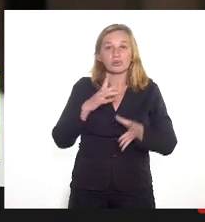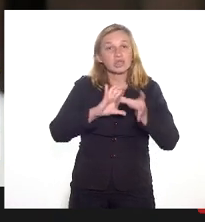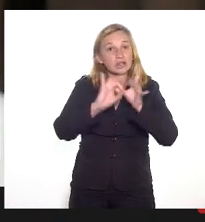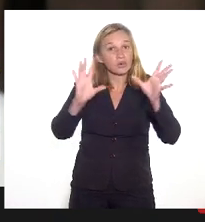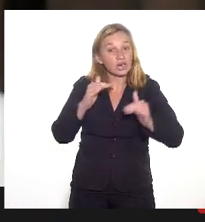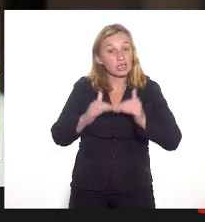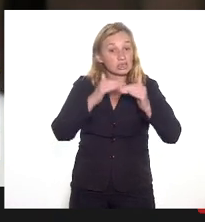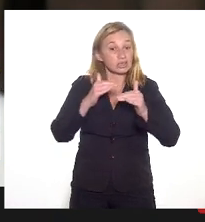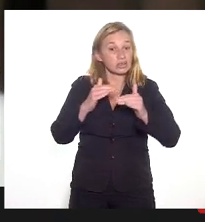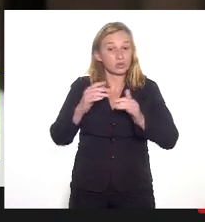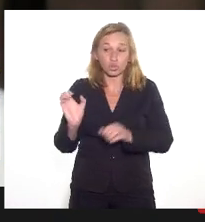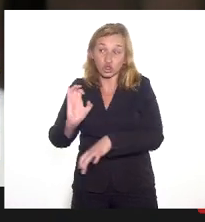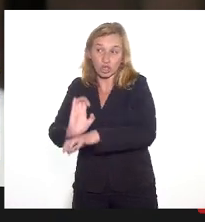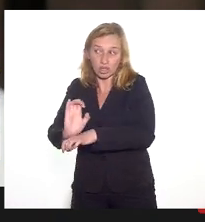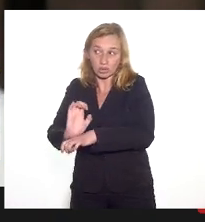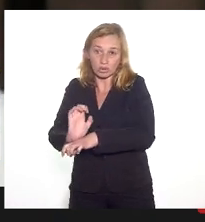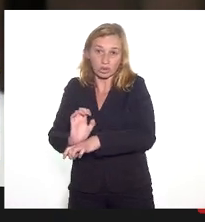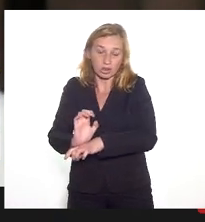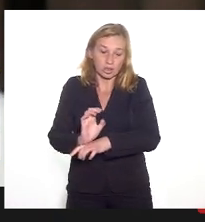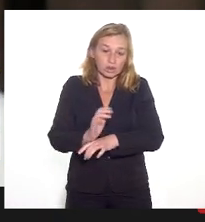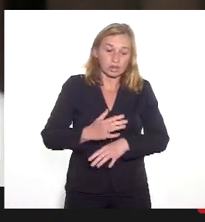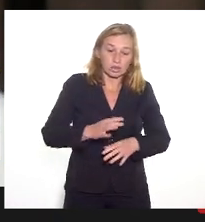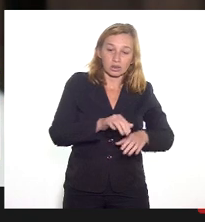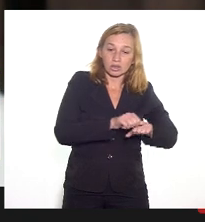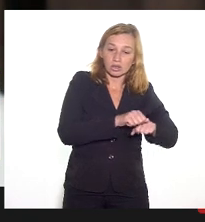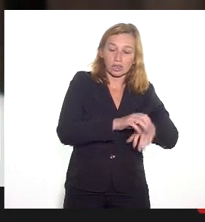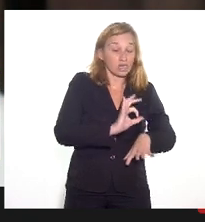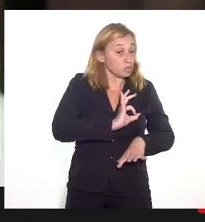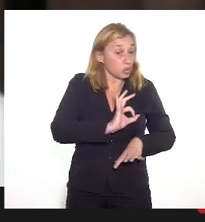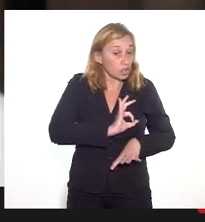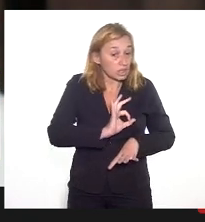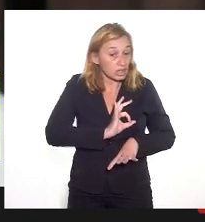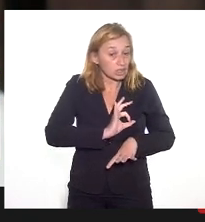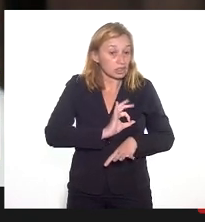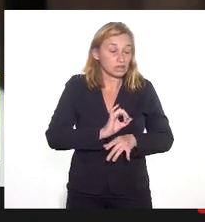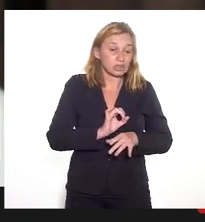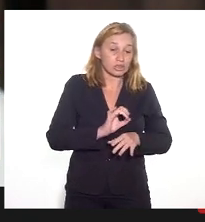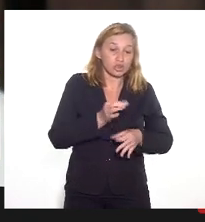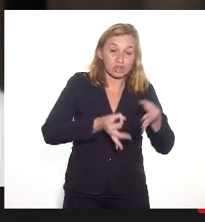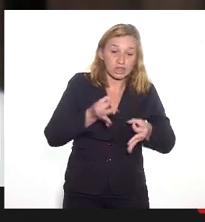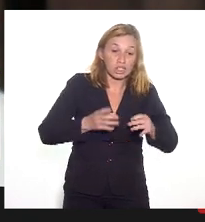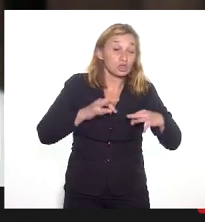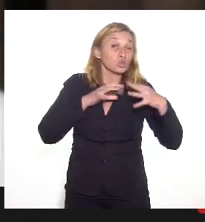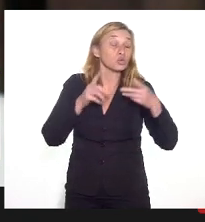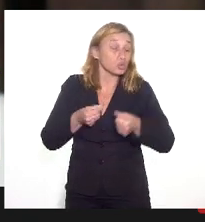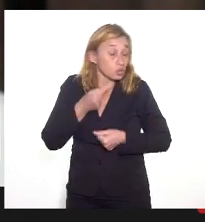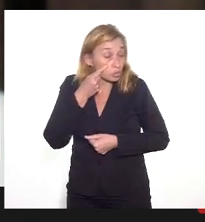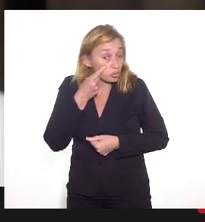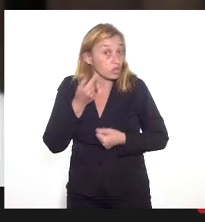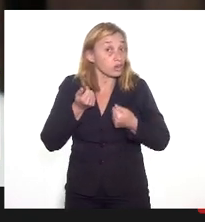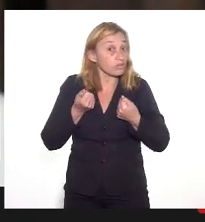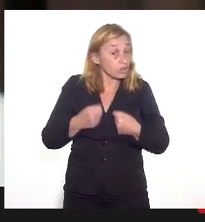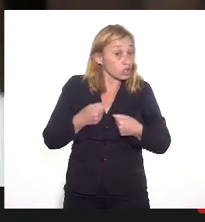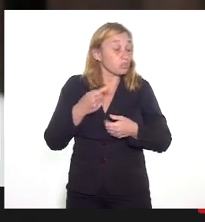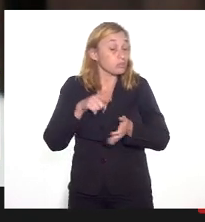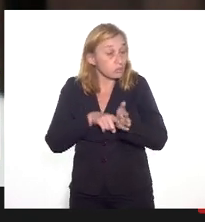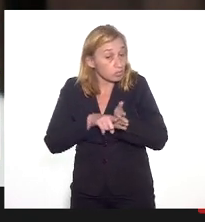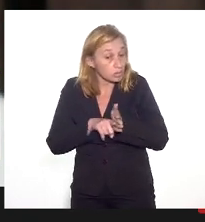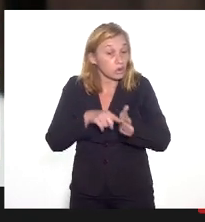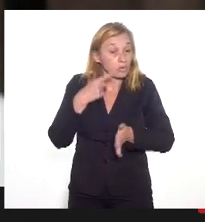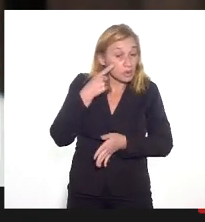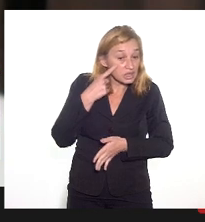em democratizar o Estado, as Forças Armadas, as polícias, o judiciário, tudo isso precisa ser revisto, pensado sob a